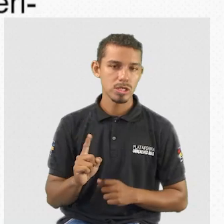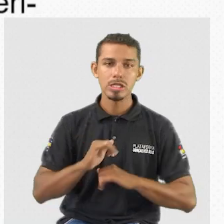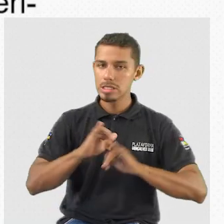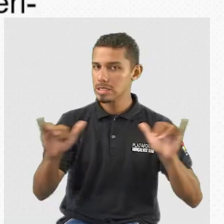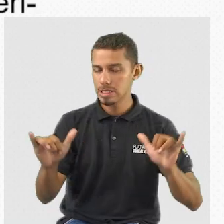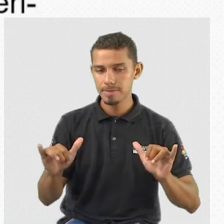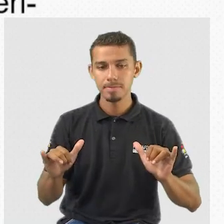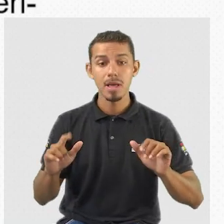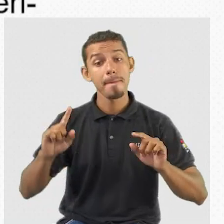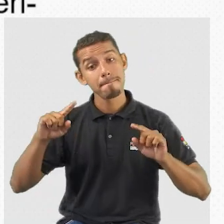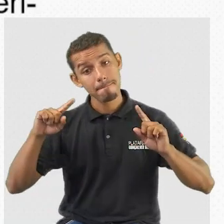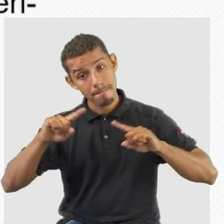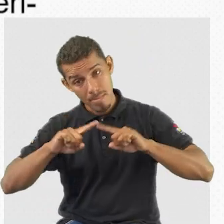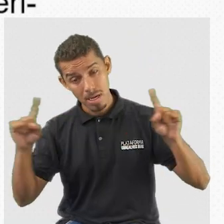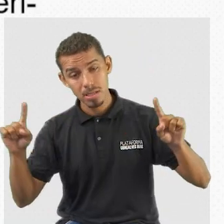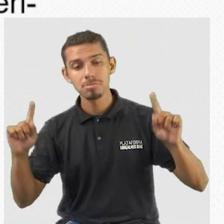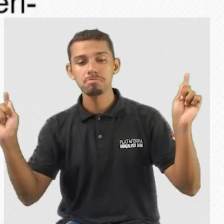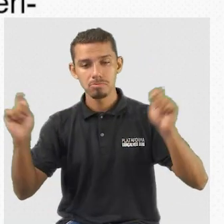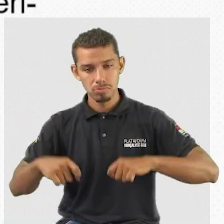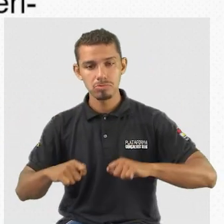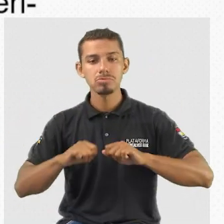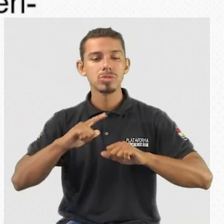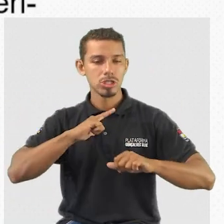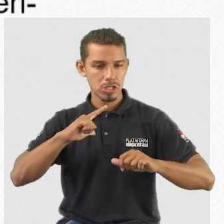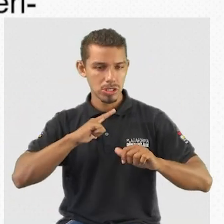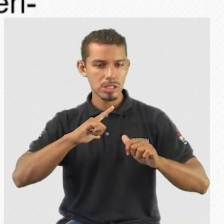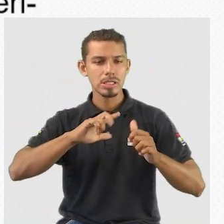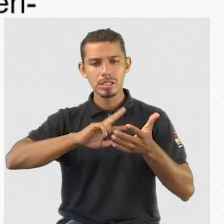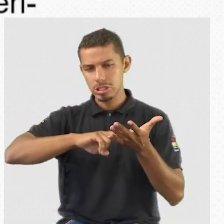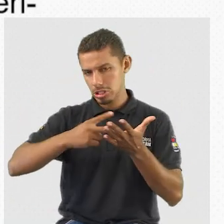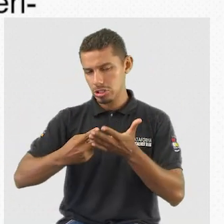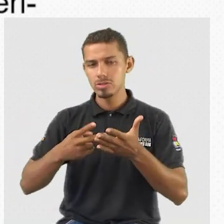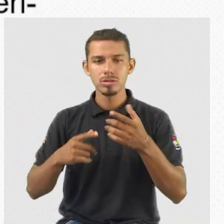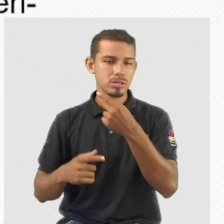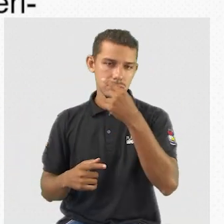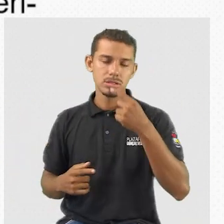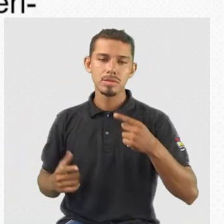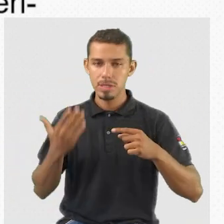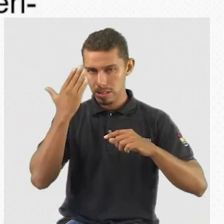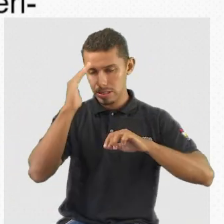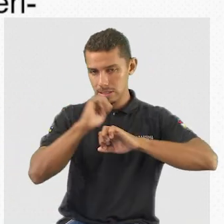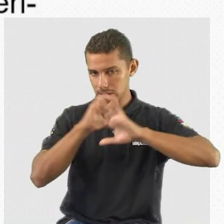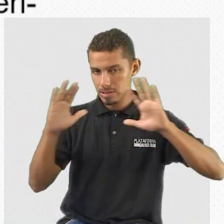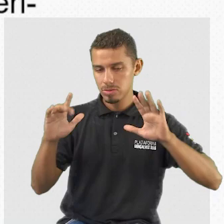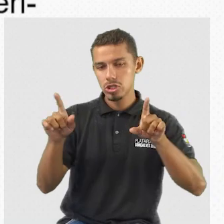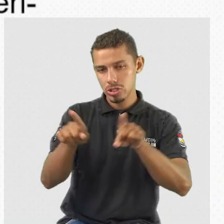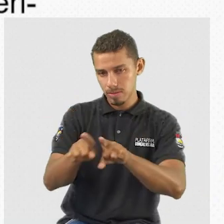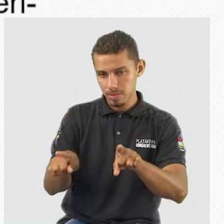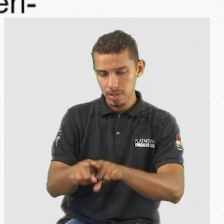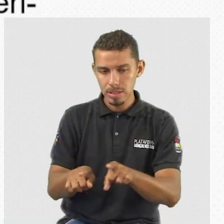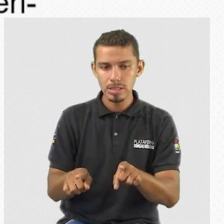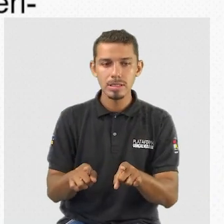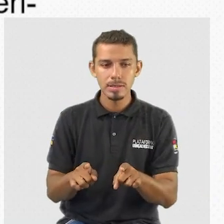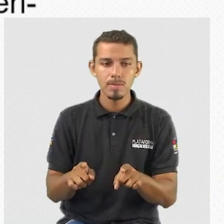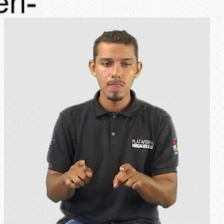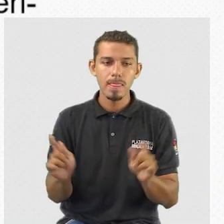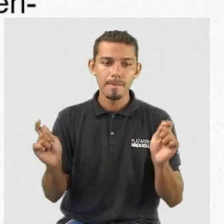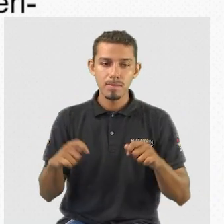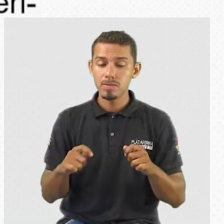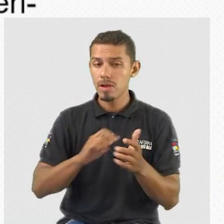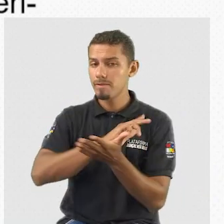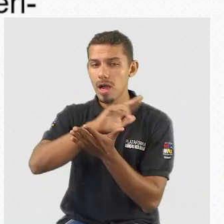dizer. Mas pode ser que haja esse tipo de interpretação, né? E aí também, isso